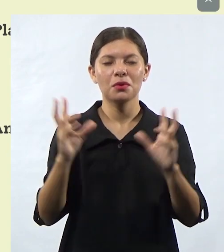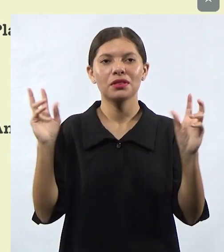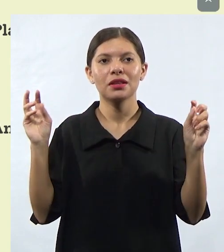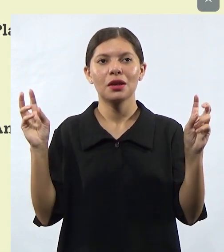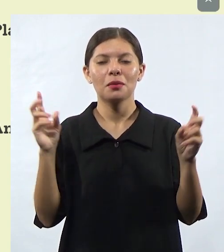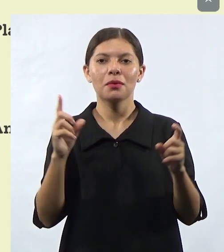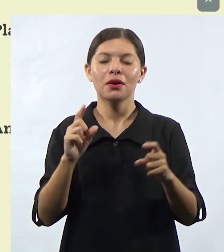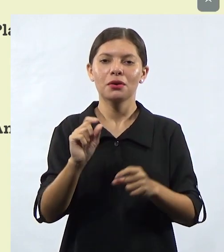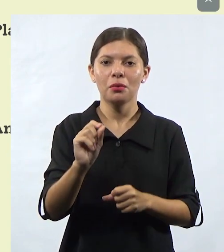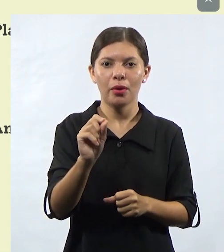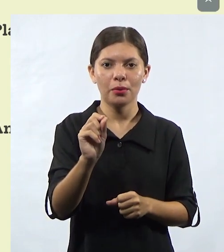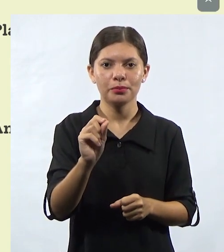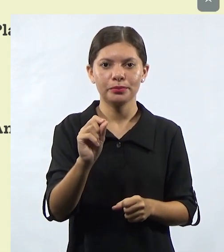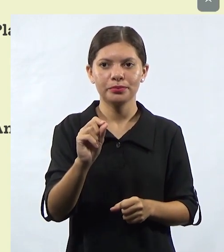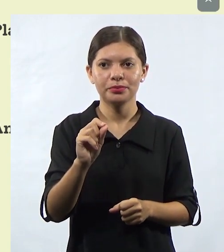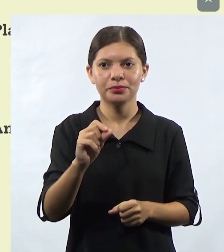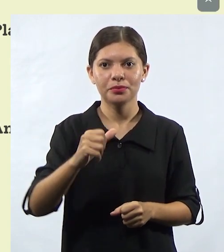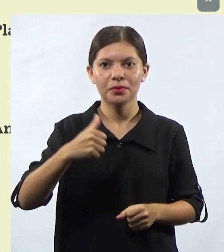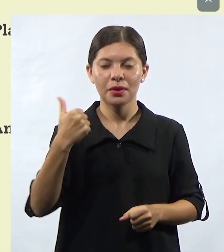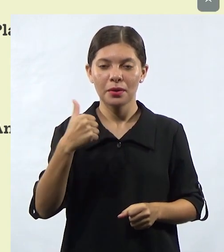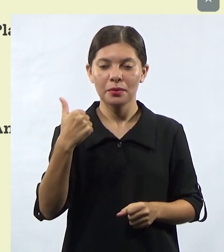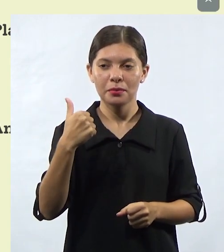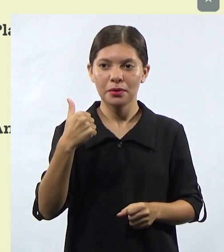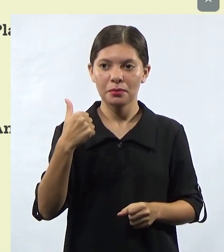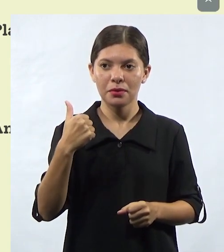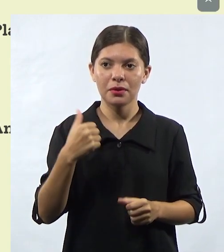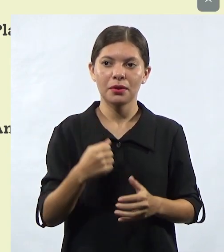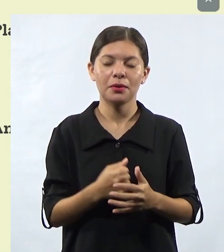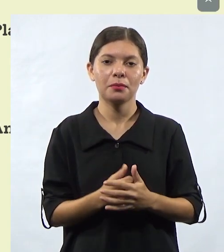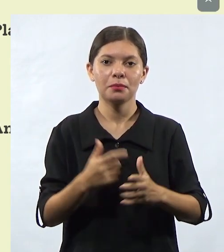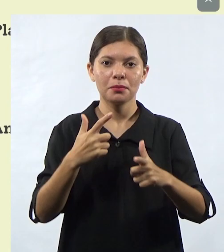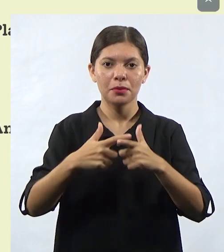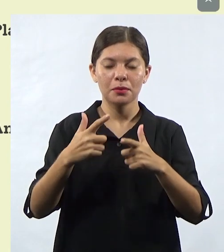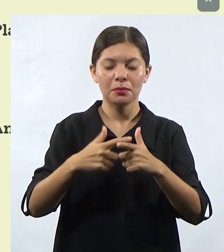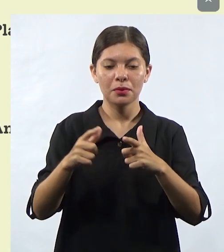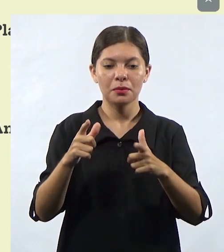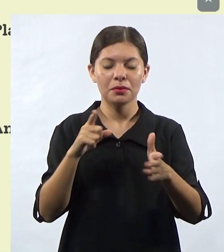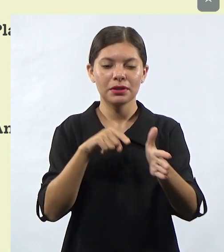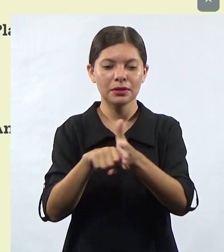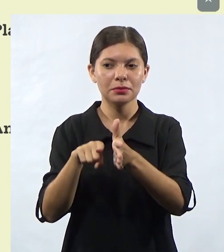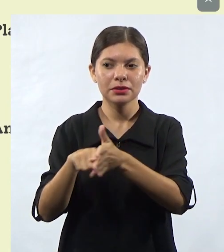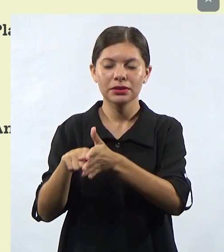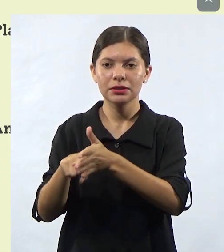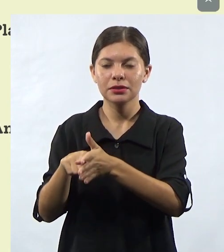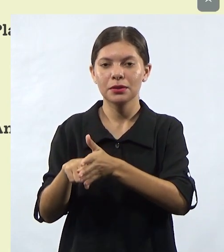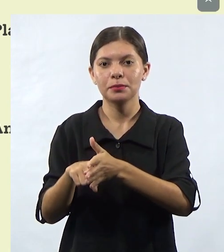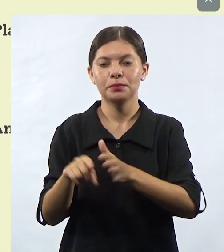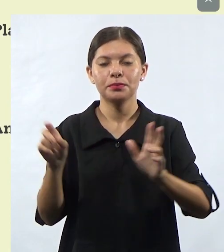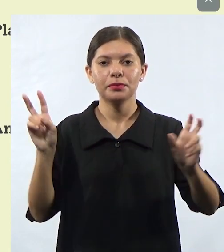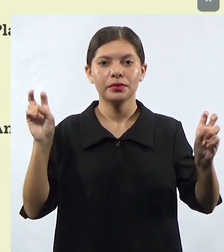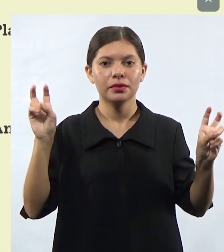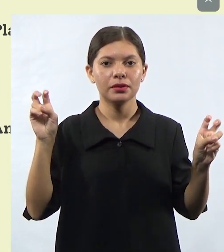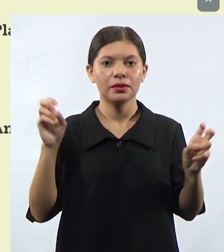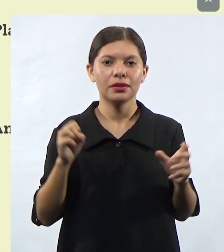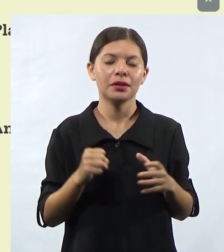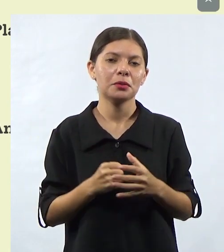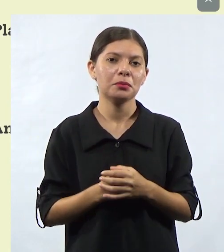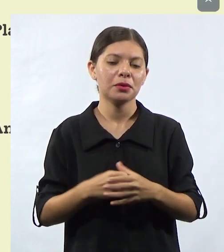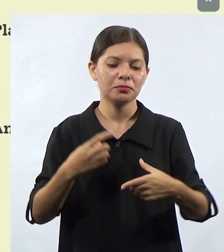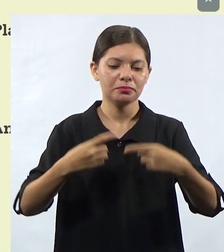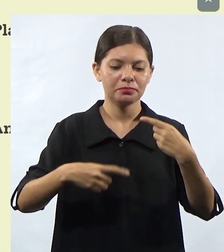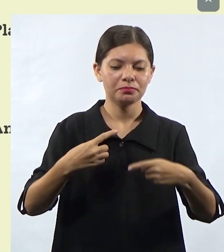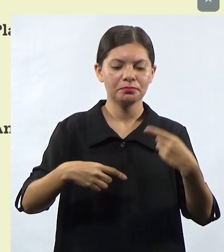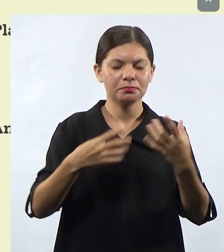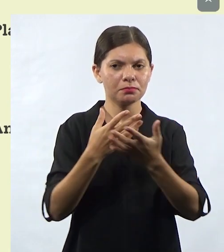a primeira coisa, como fazer? Definir o problema da pesquisa. Qual que é o problema? Qual é o tema que vocês vão